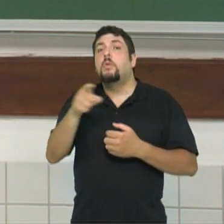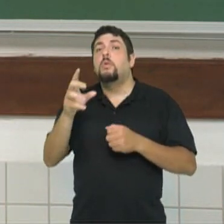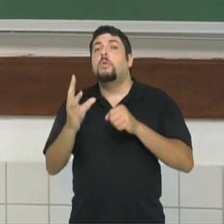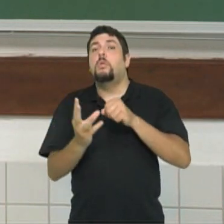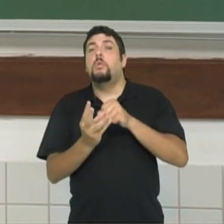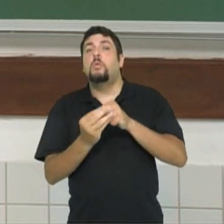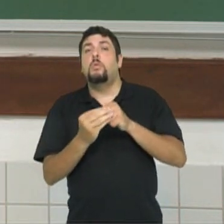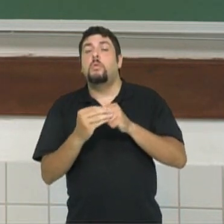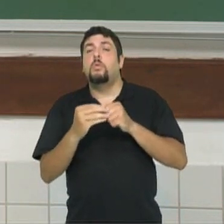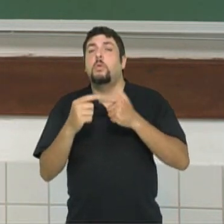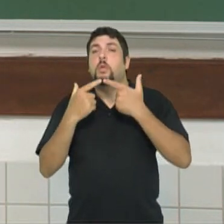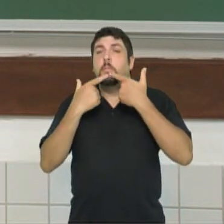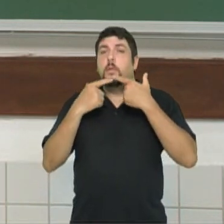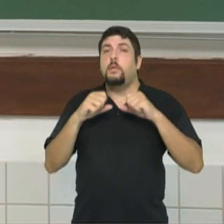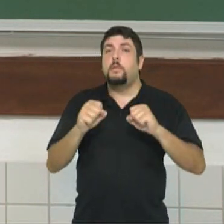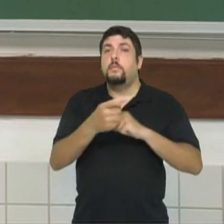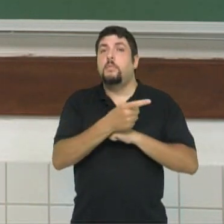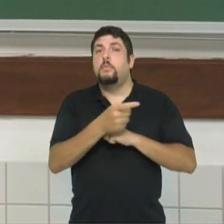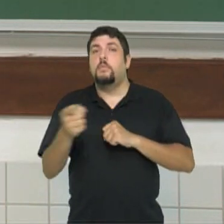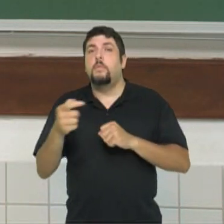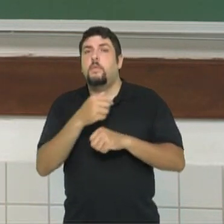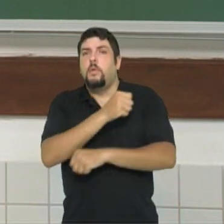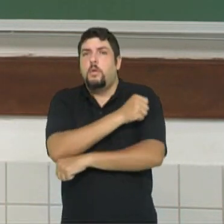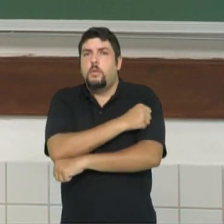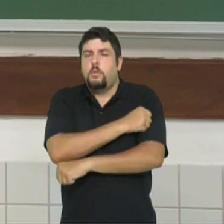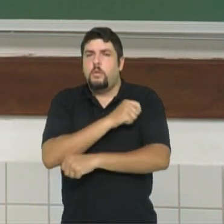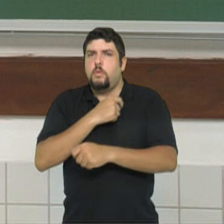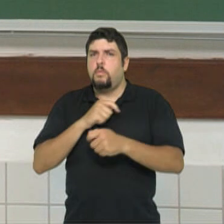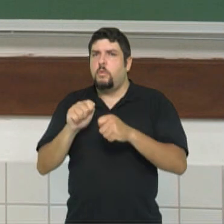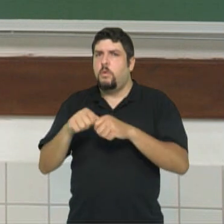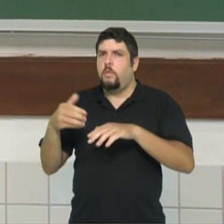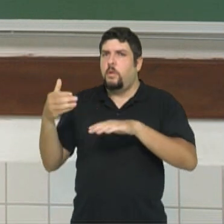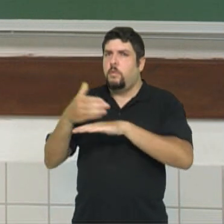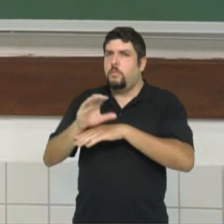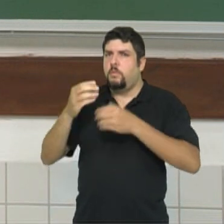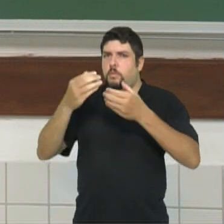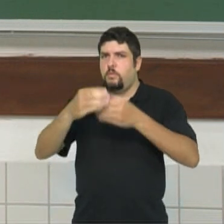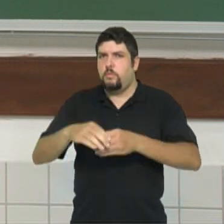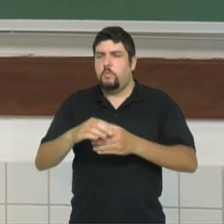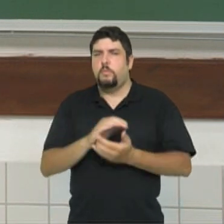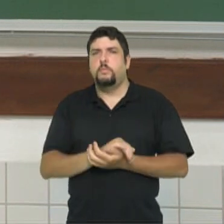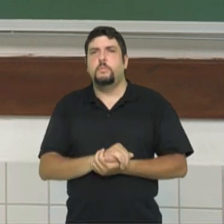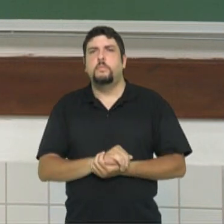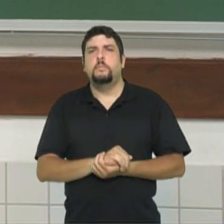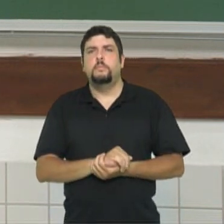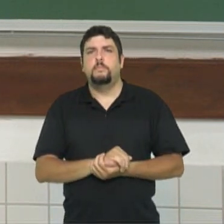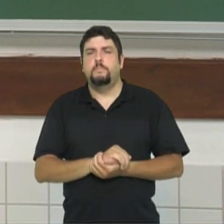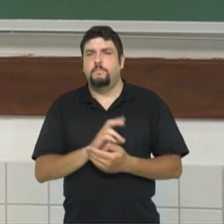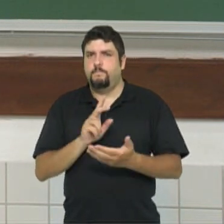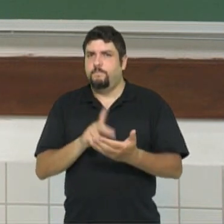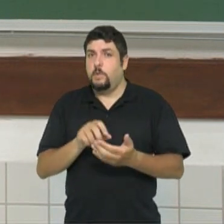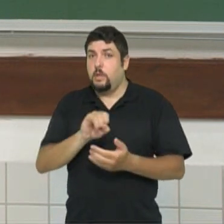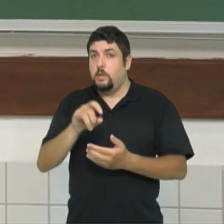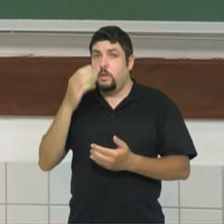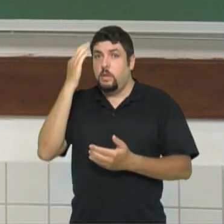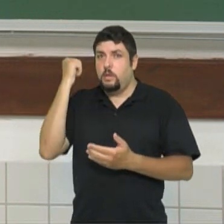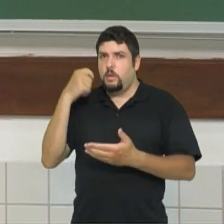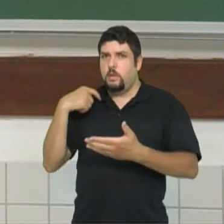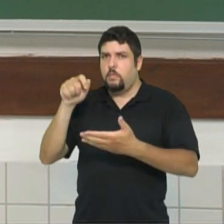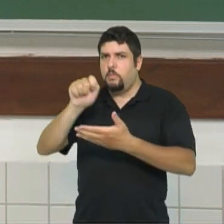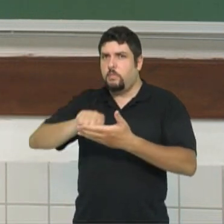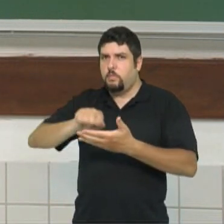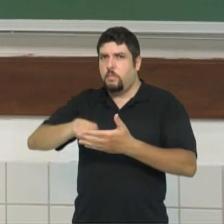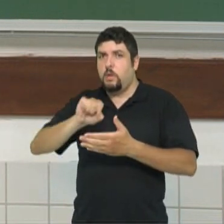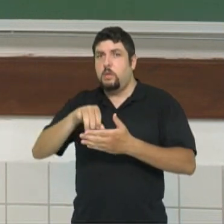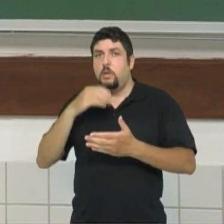conhecimento linguístico do aluno que presta esse concurso, digamos assim, não é verdade? Se ele sabe escrever